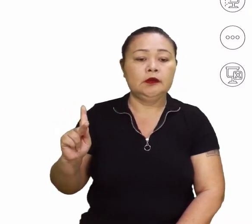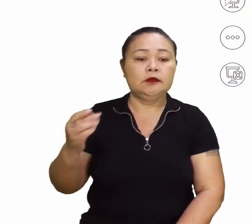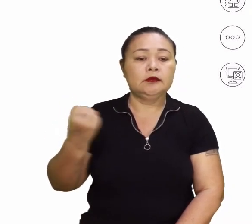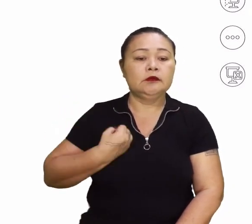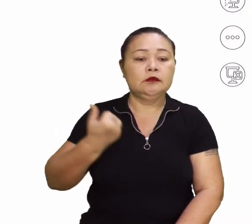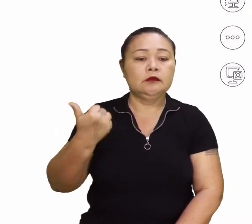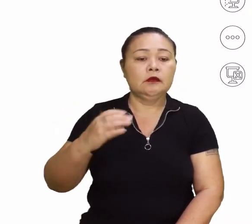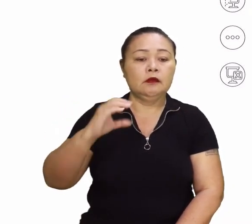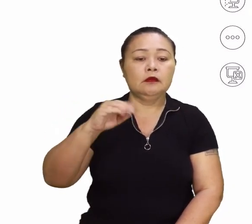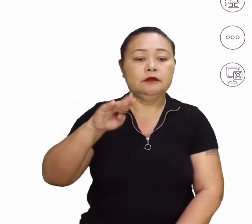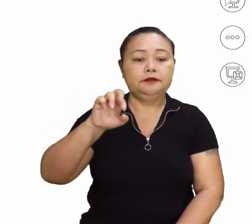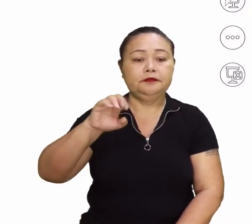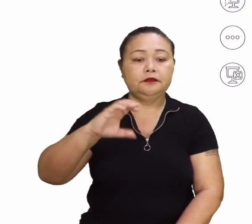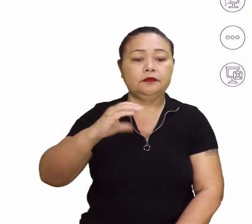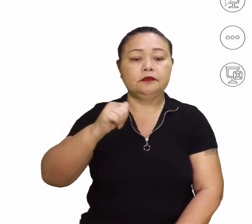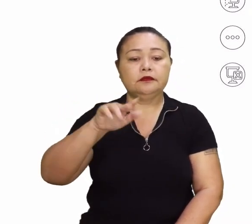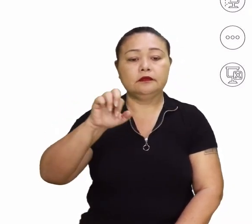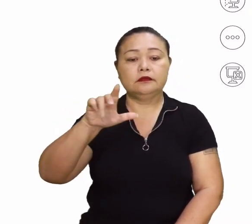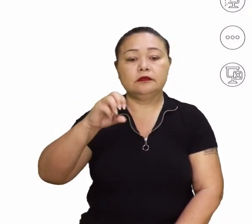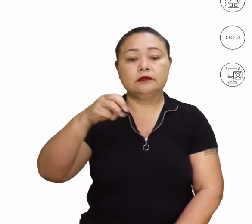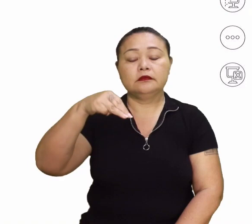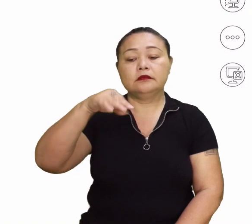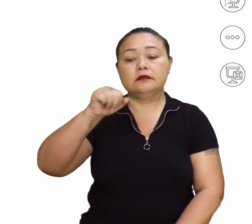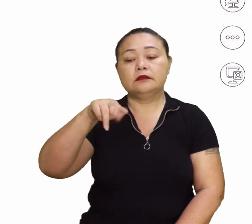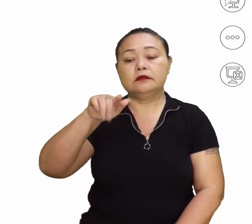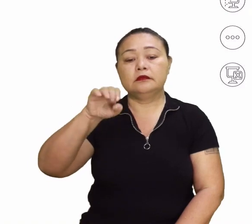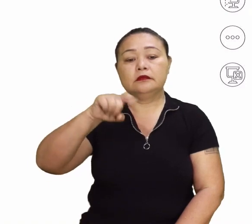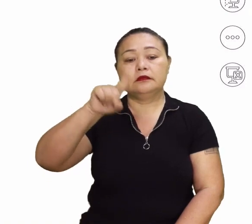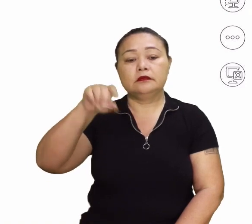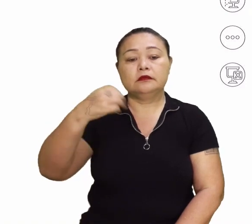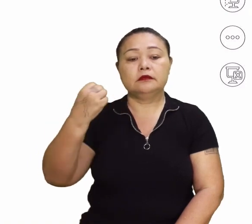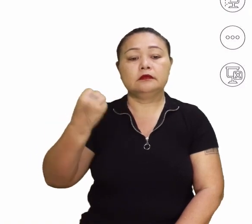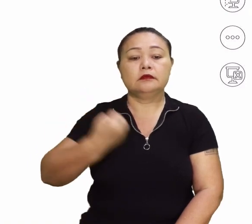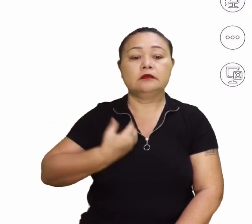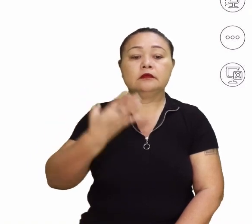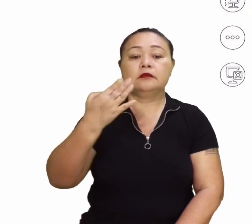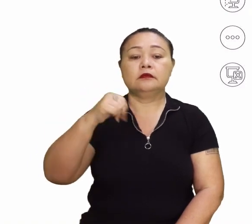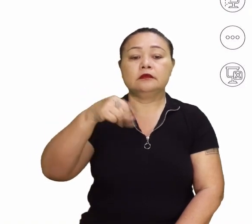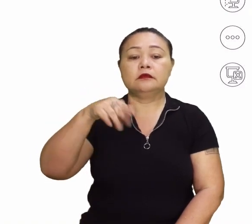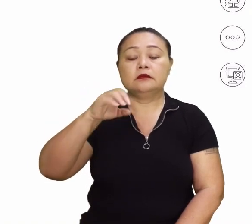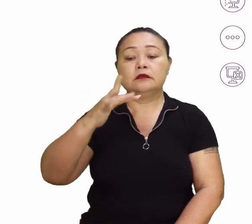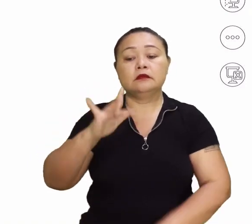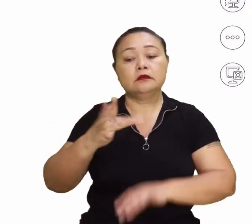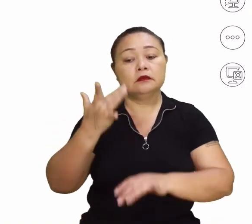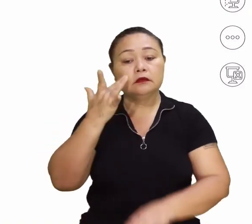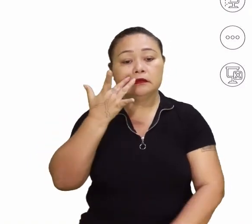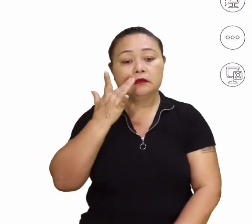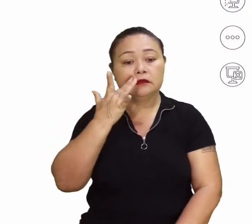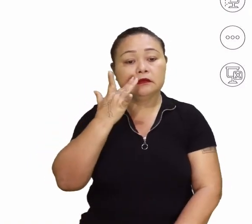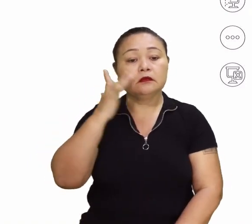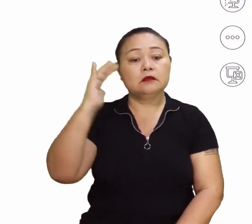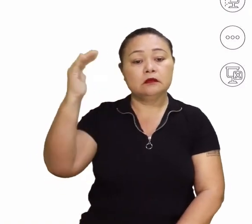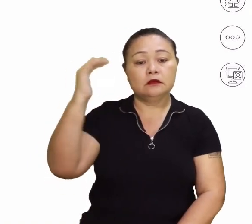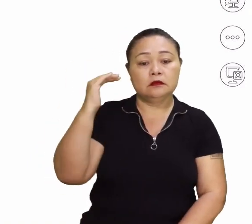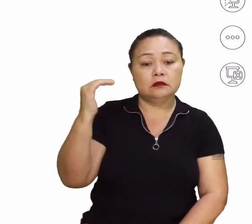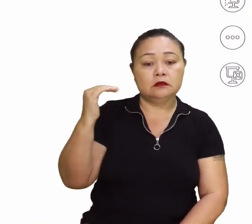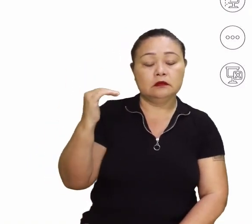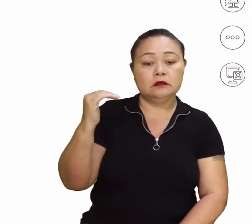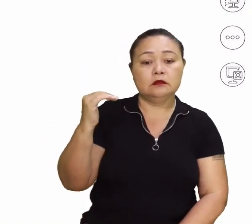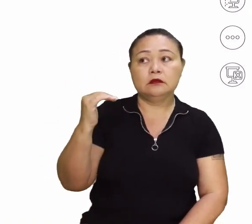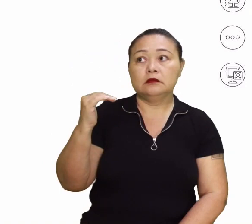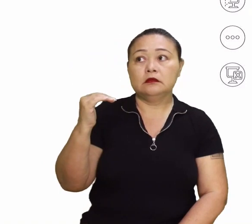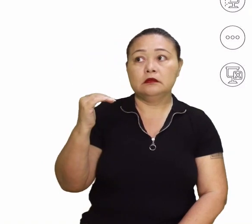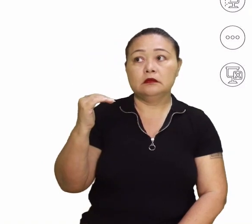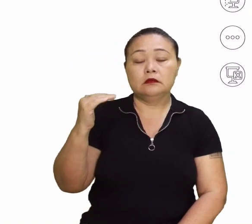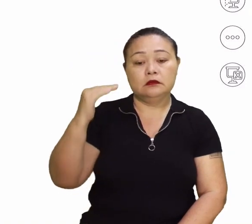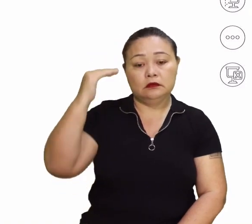Número 1 é cobre, calcário, manganês. 2, cobre, níquel e ouro. E aqui nessa